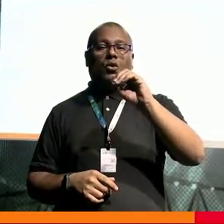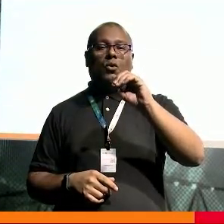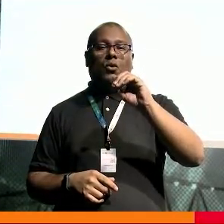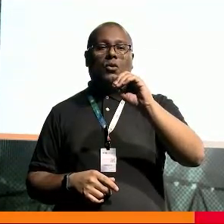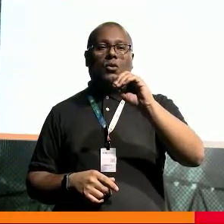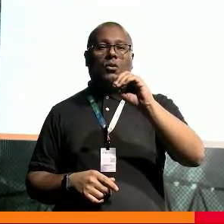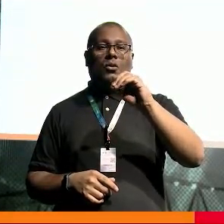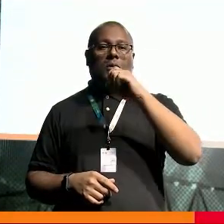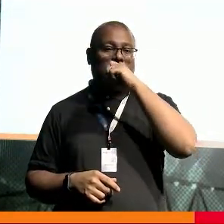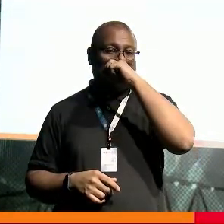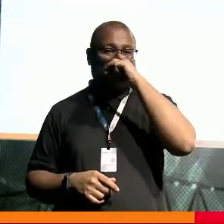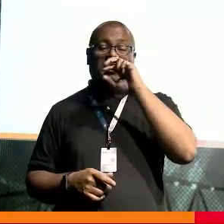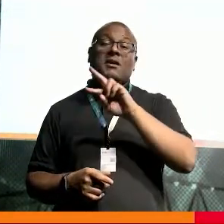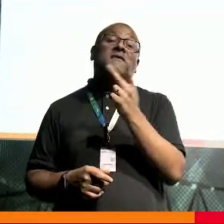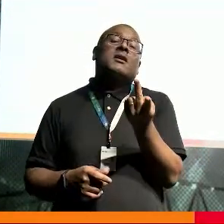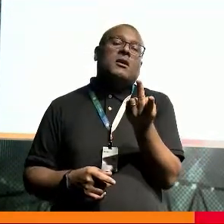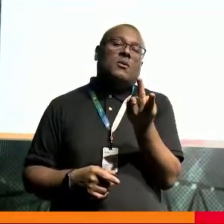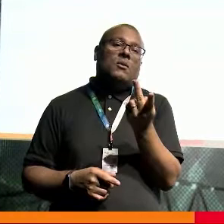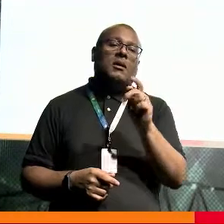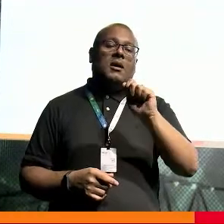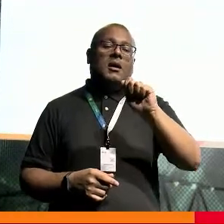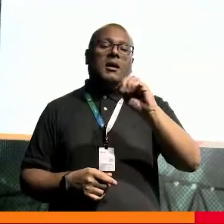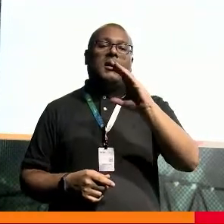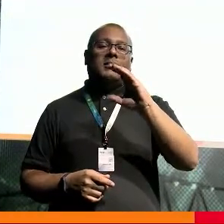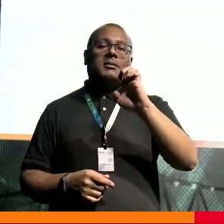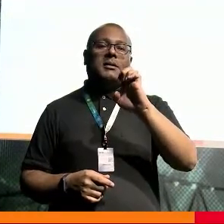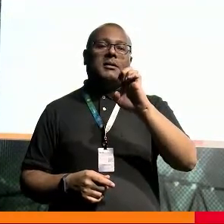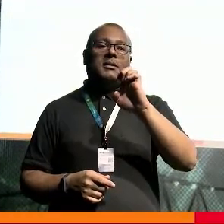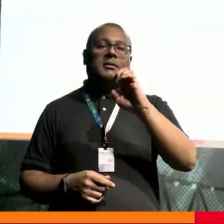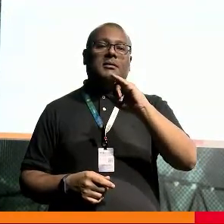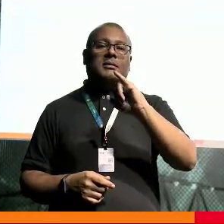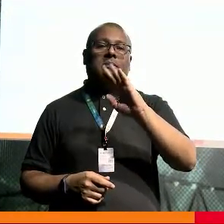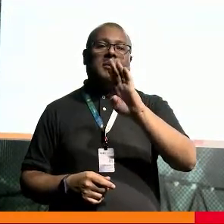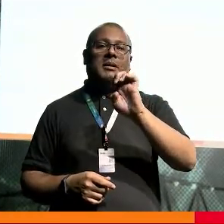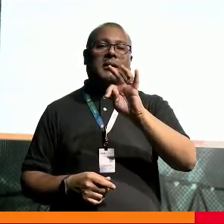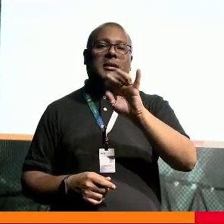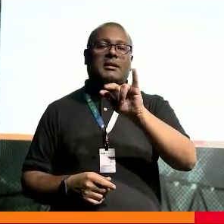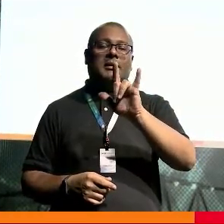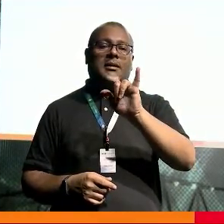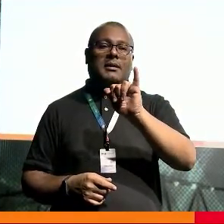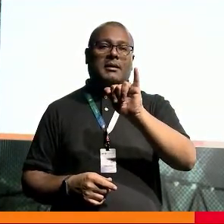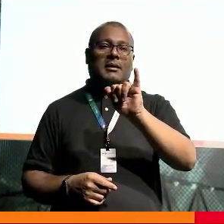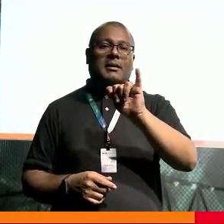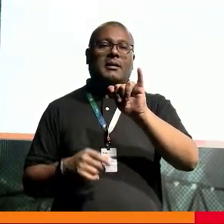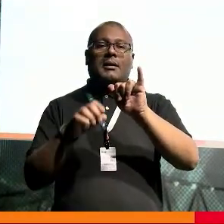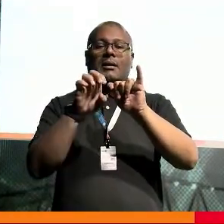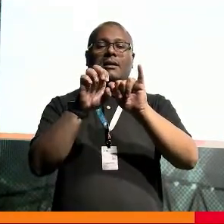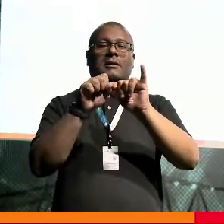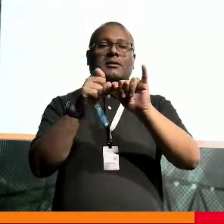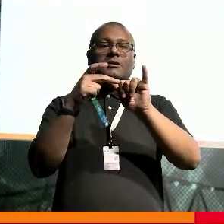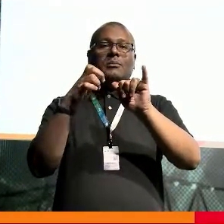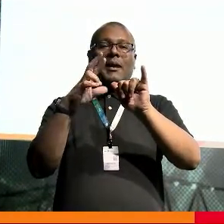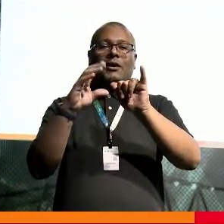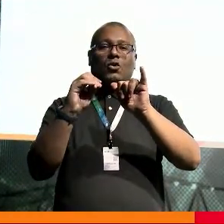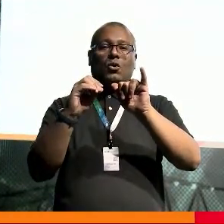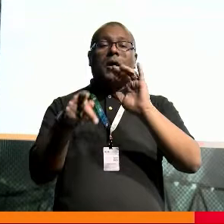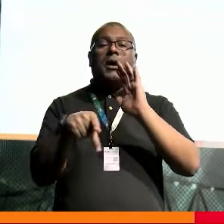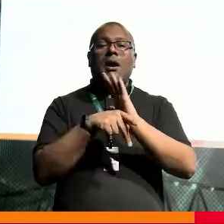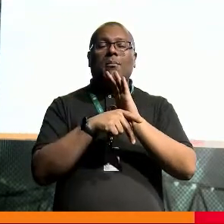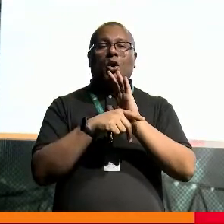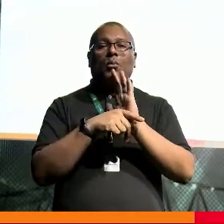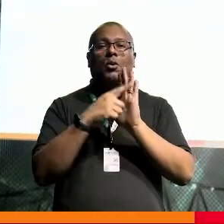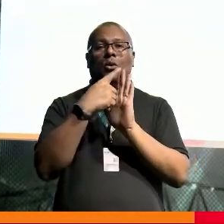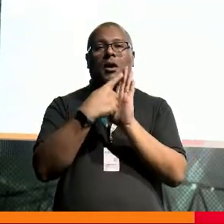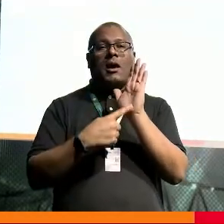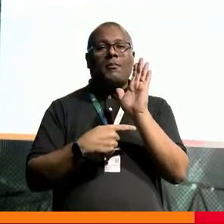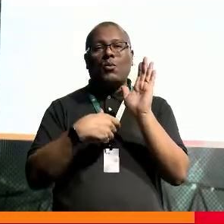nome é Accessibility Inspector, tá? Ele é da Apple, ele é para testes